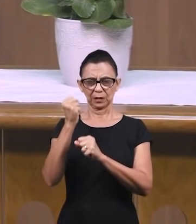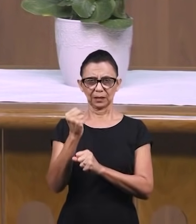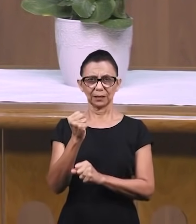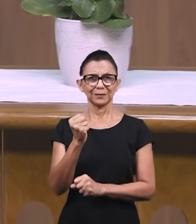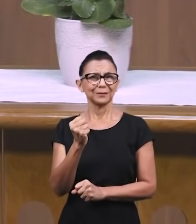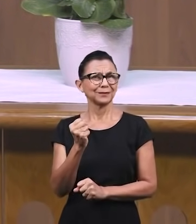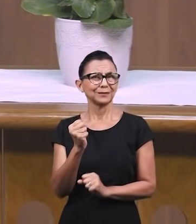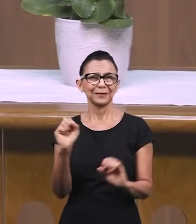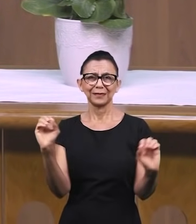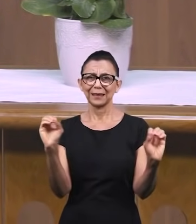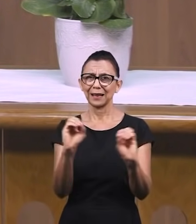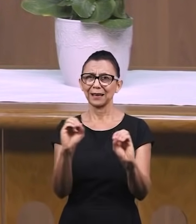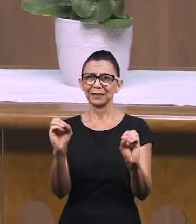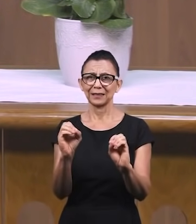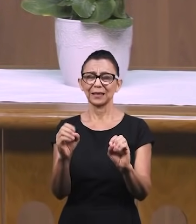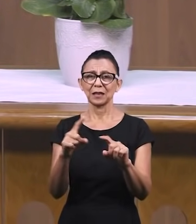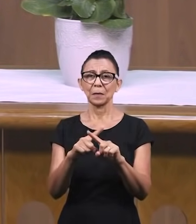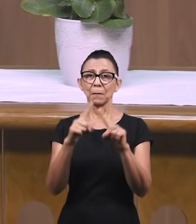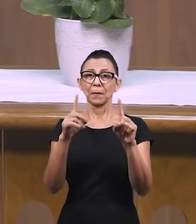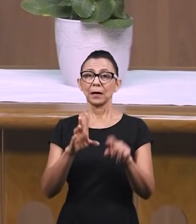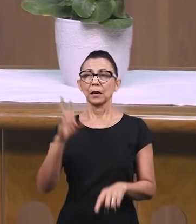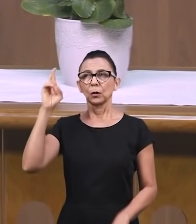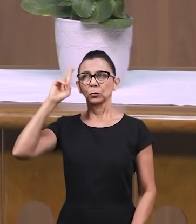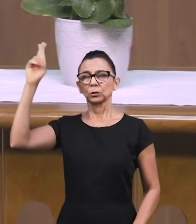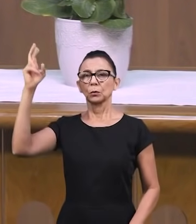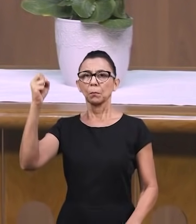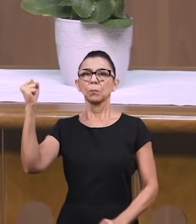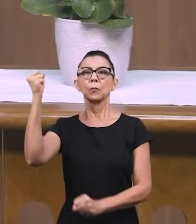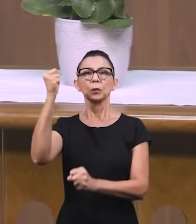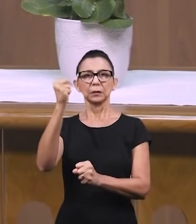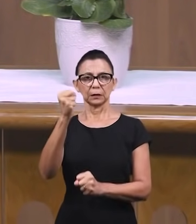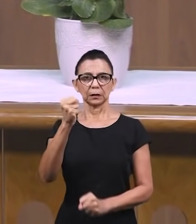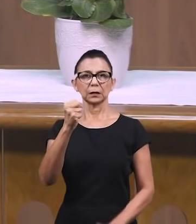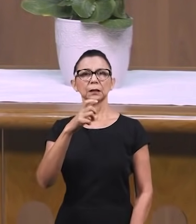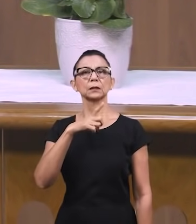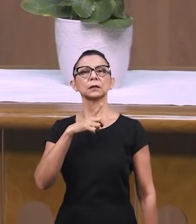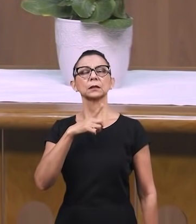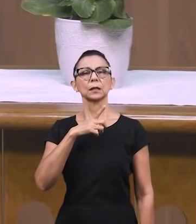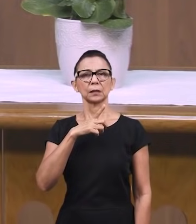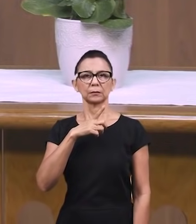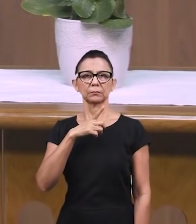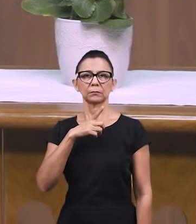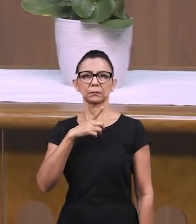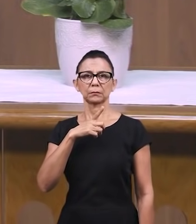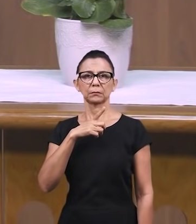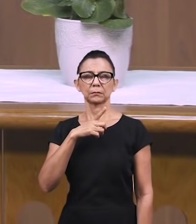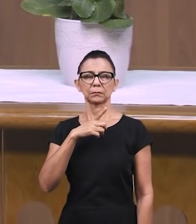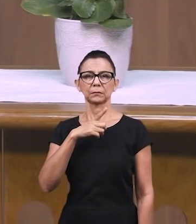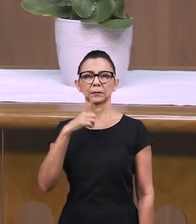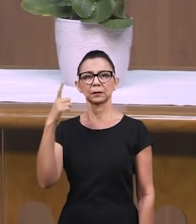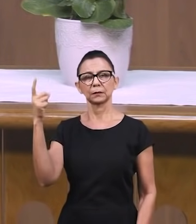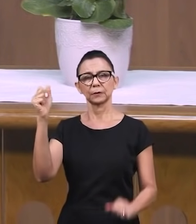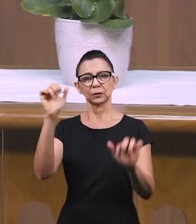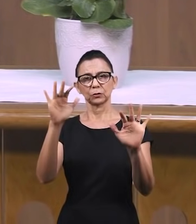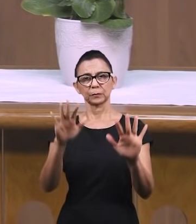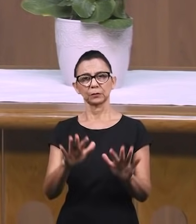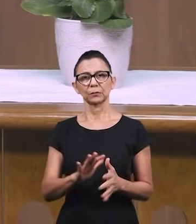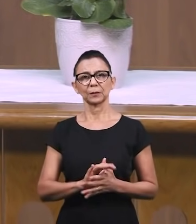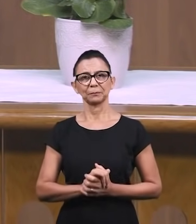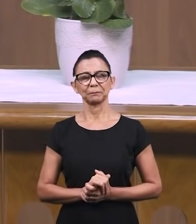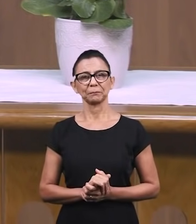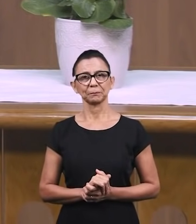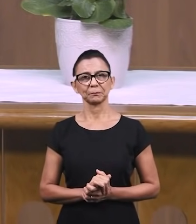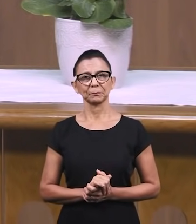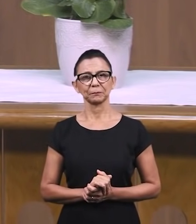poder. Quem tem poder é o Senhor. E nós juntos agora vamos orar. E aquele que tem o poder vai agir